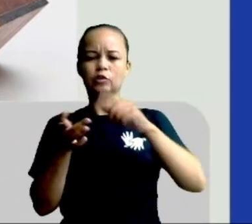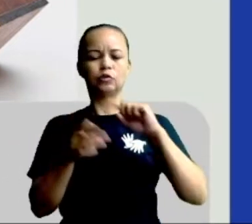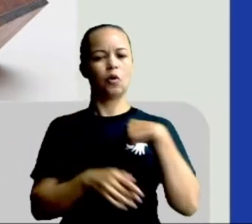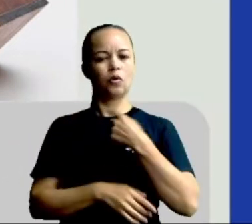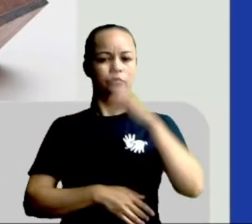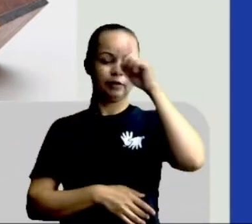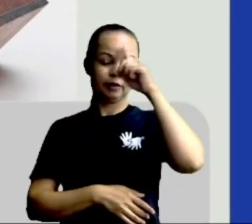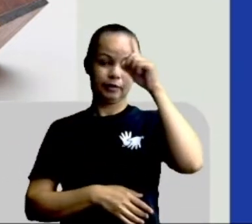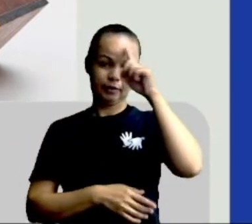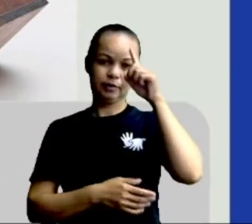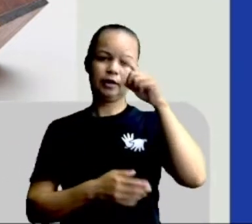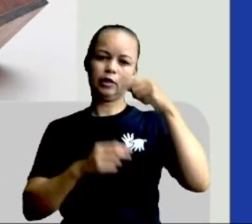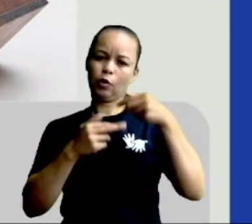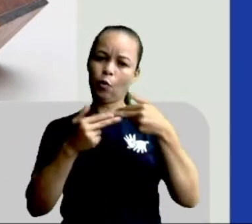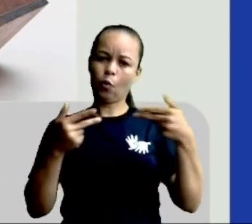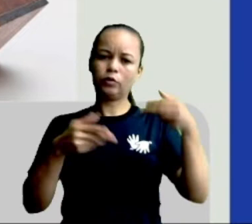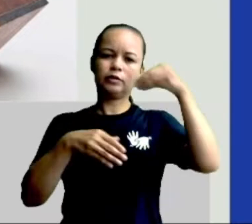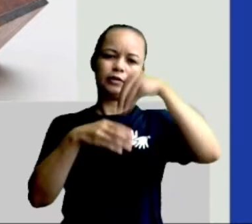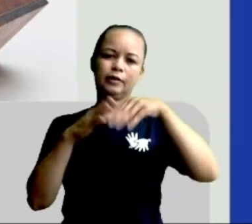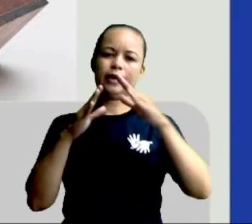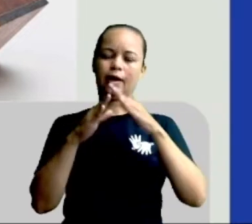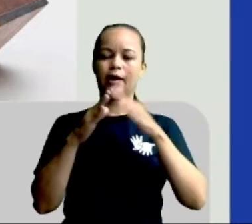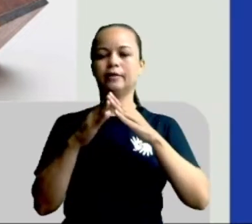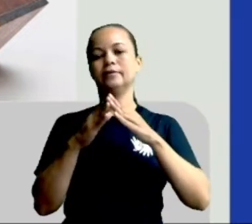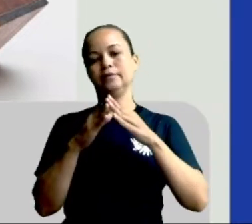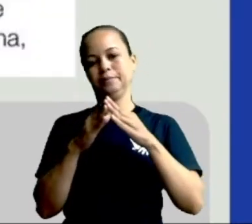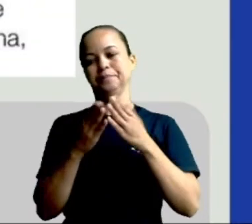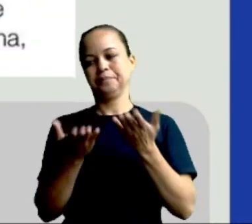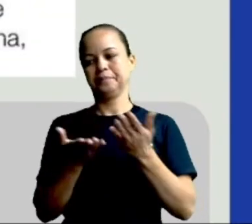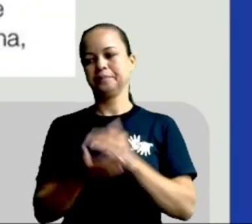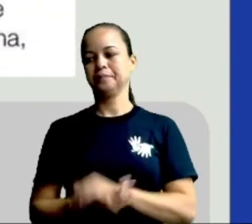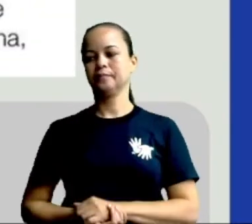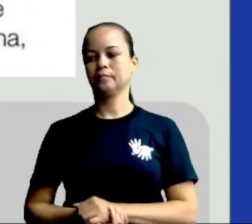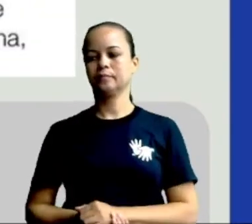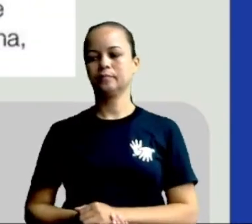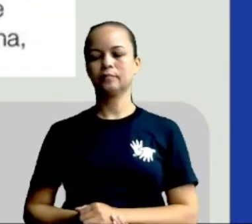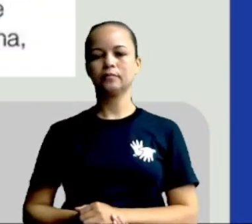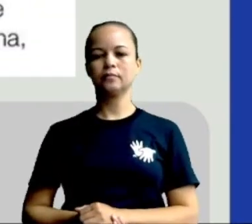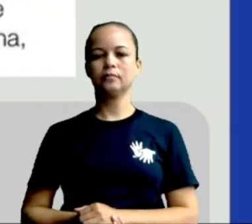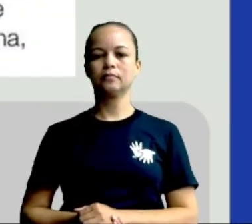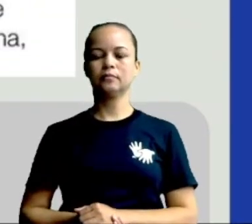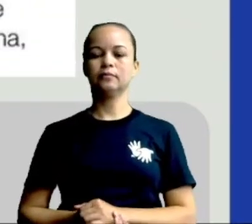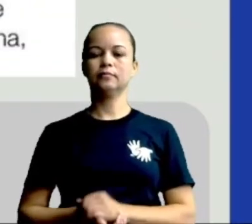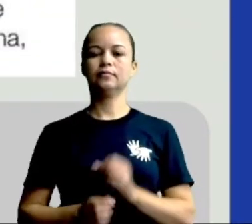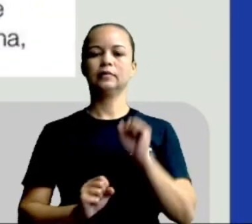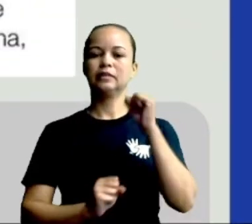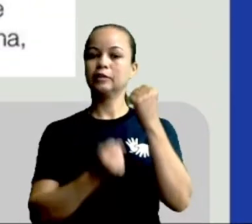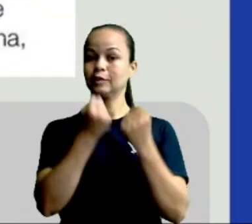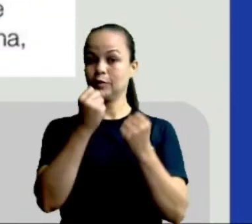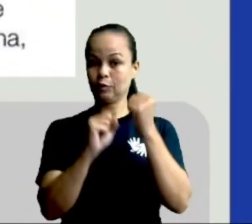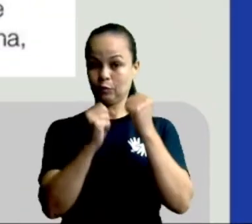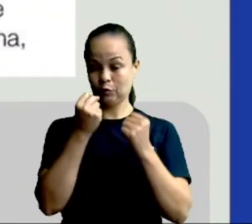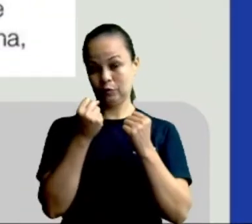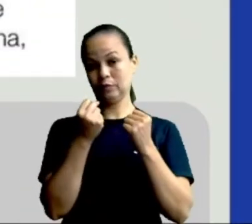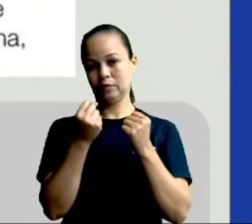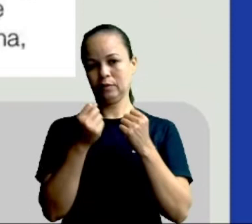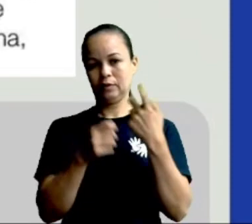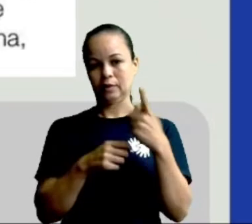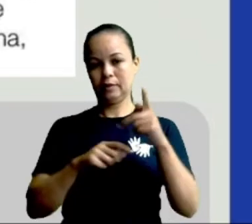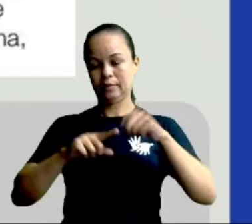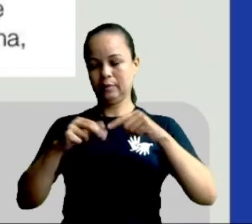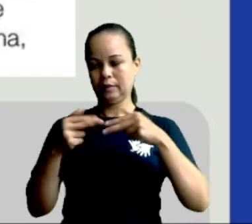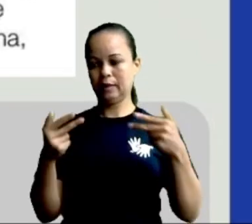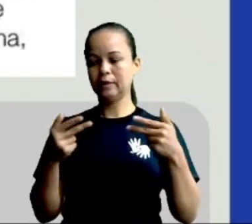objetos decorativos, em objetos de multiuso dentro de casa. Na indústria, esse material,